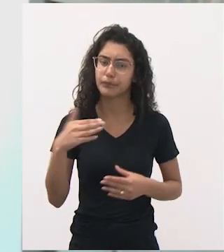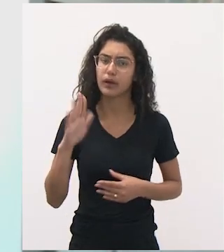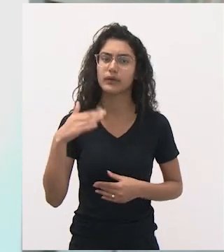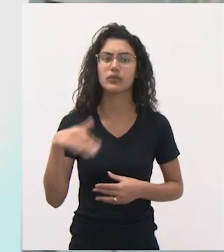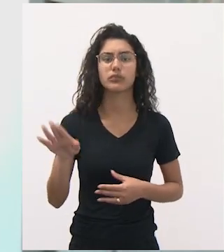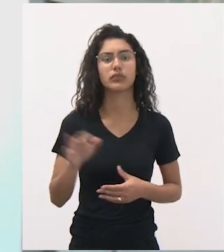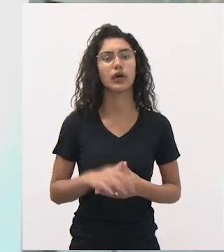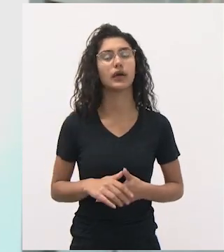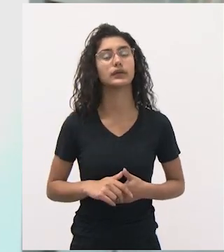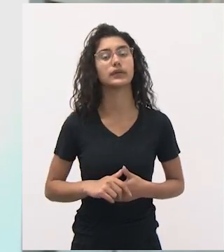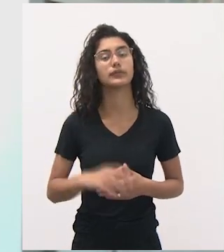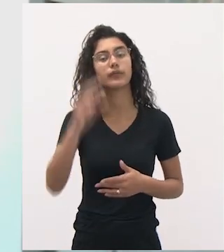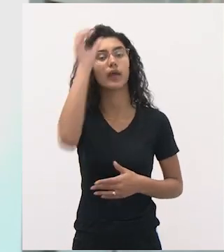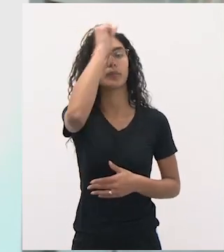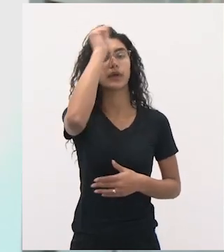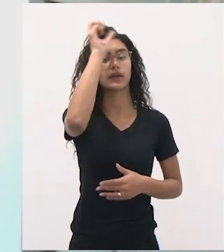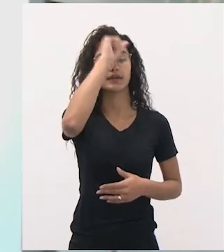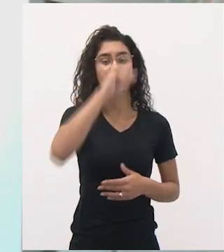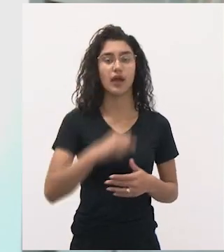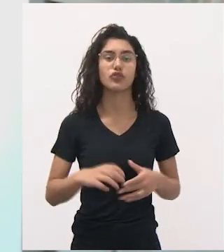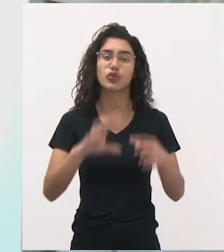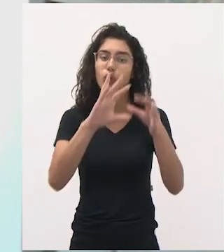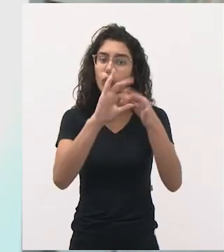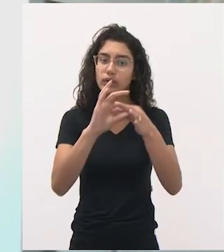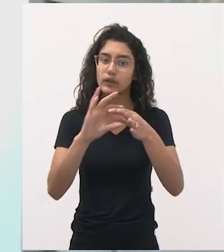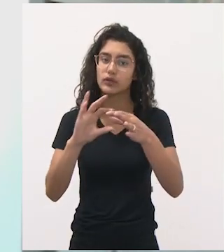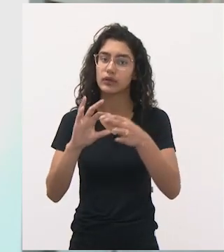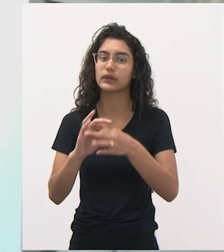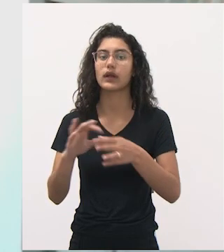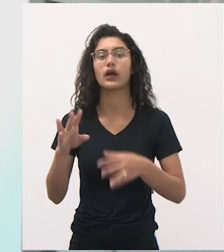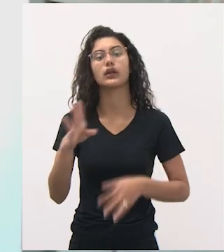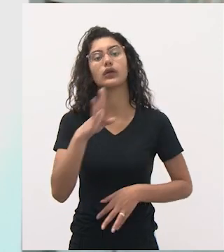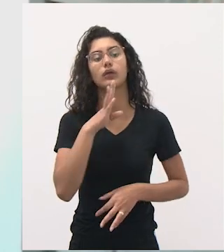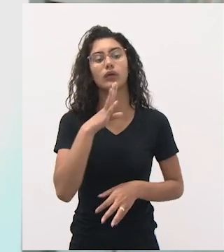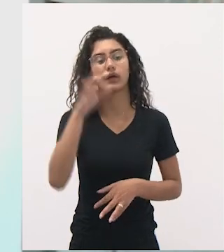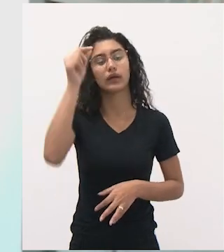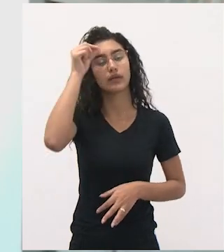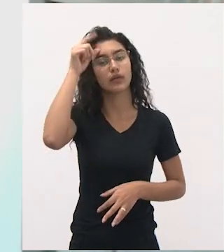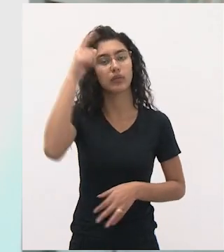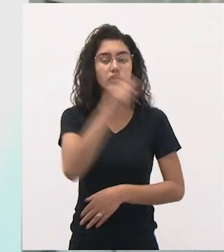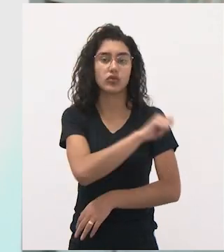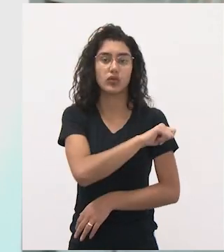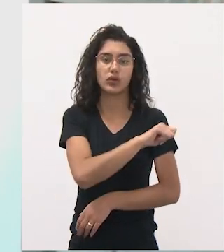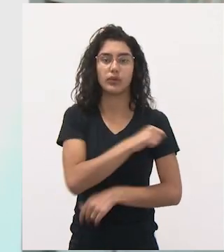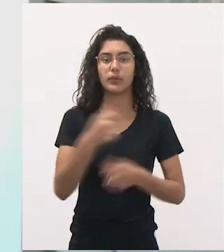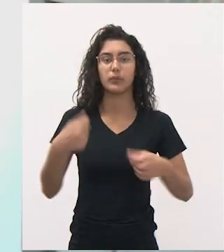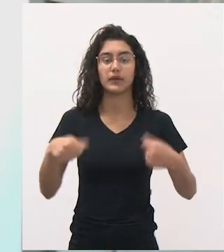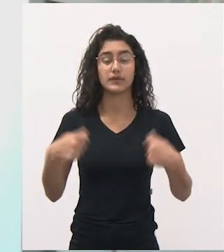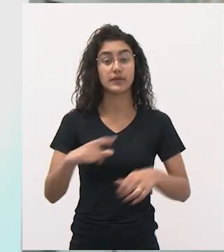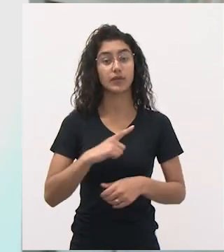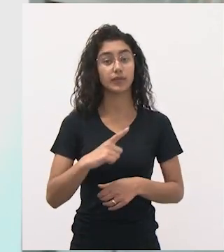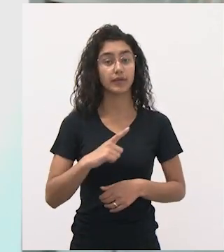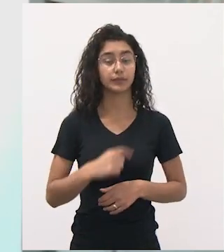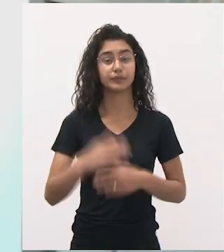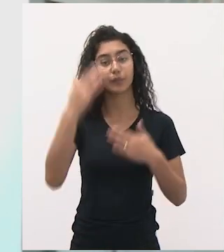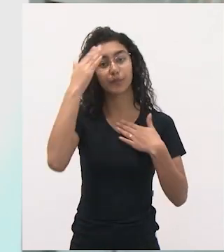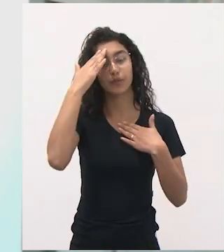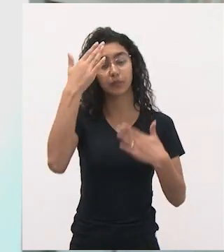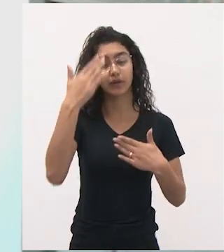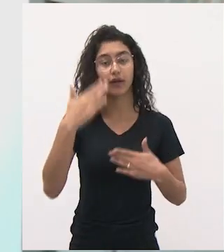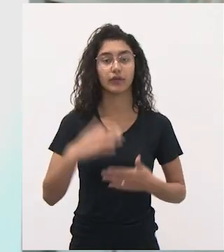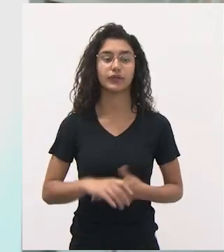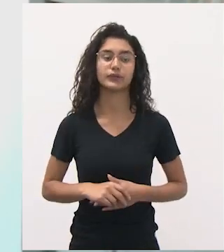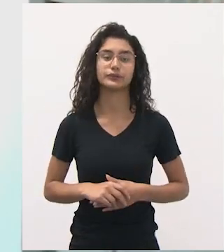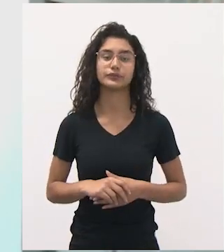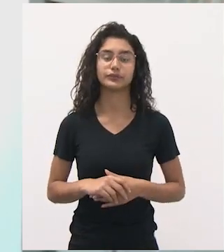significativa, trazendo uma aprendizagem contextualizada com os conhecimentos que os nossos alunos precisam aprender. Muito obrigada e até um